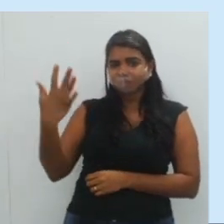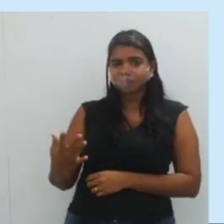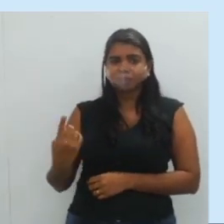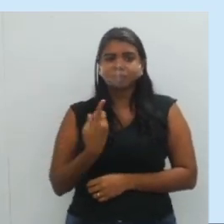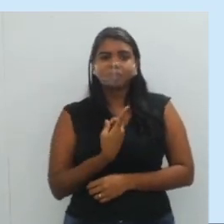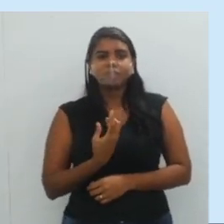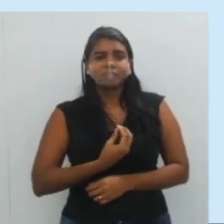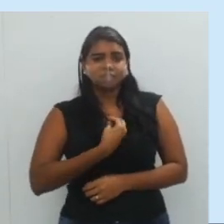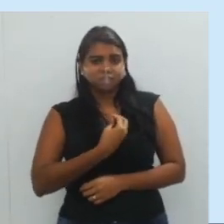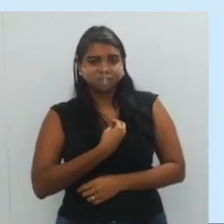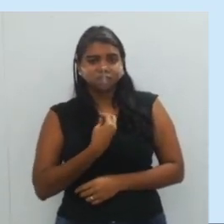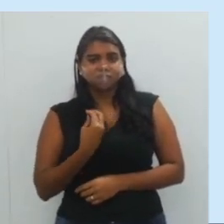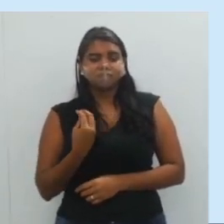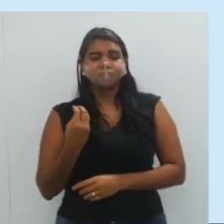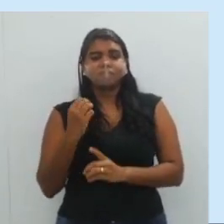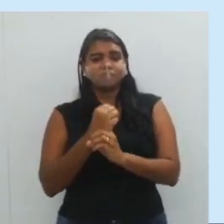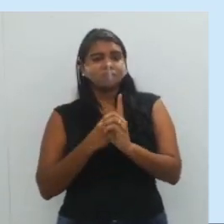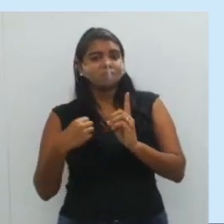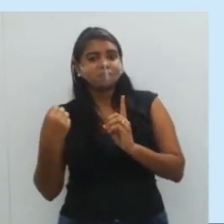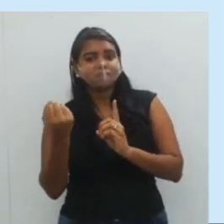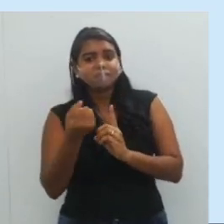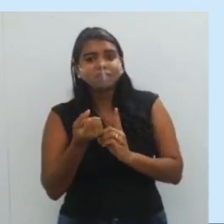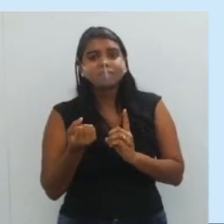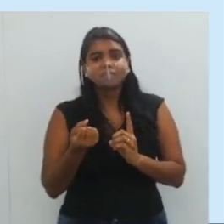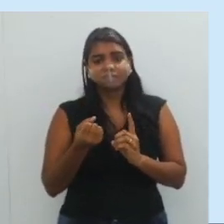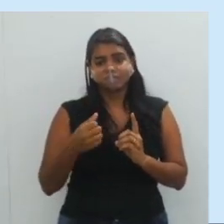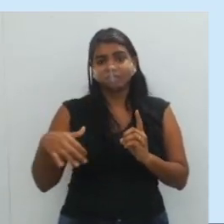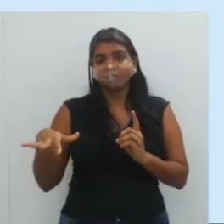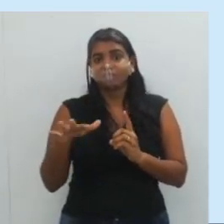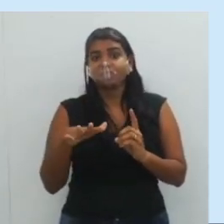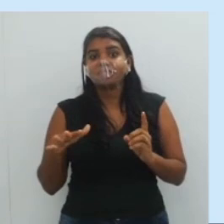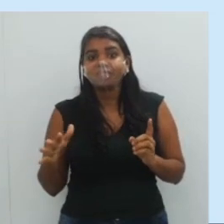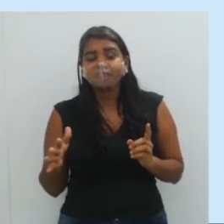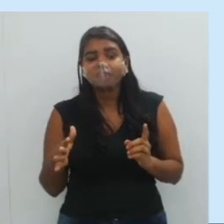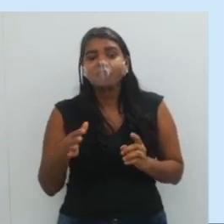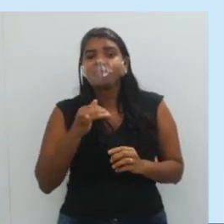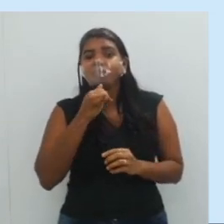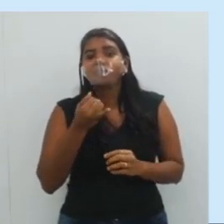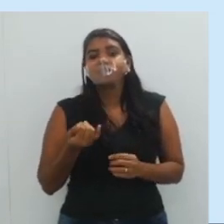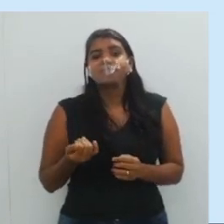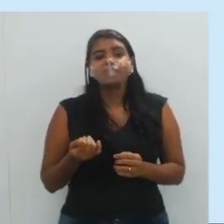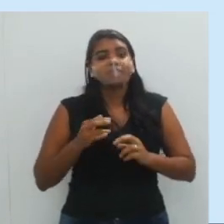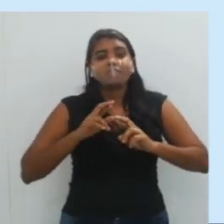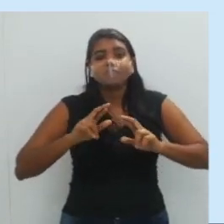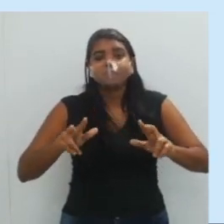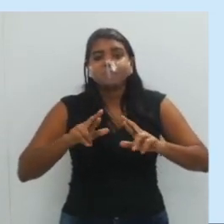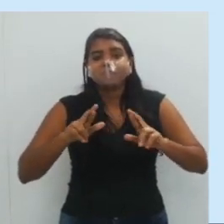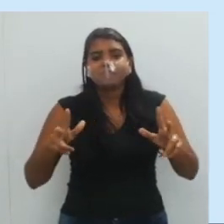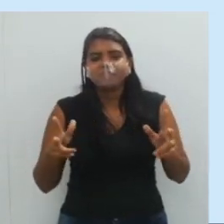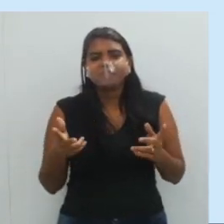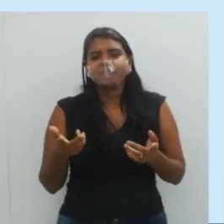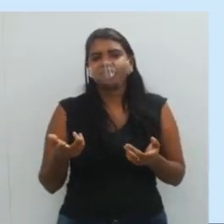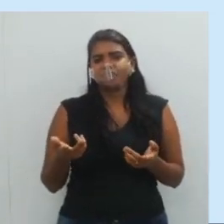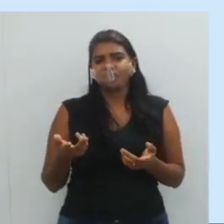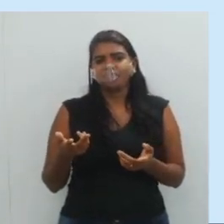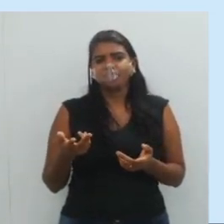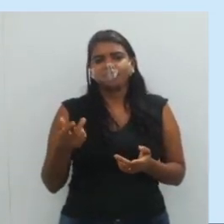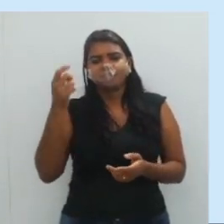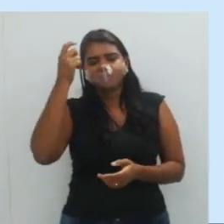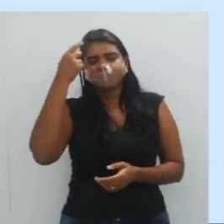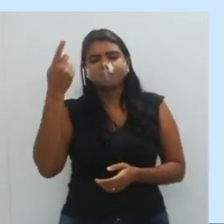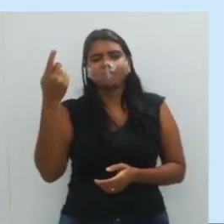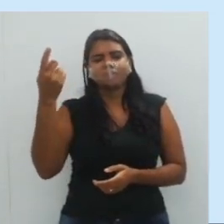que vivemos em uma sociedade mega plural. Quando eu digo mega plural, com várias vertentes, com